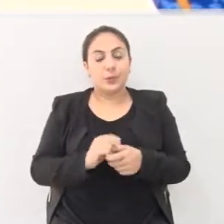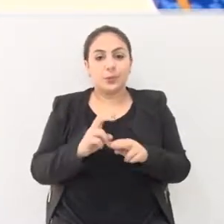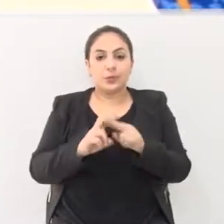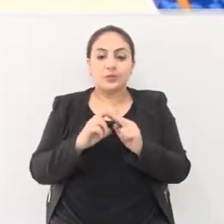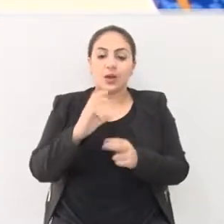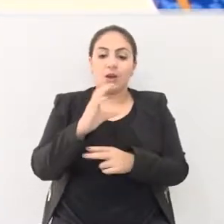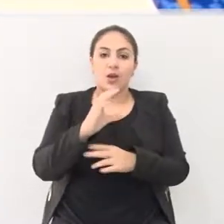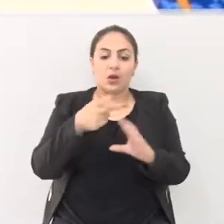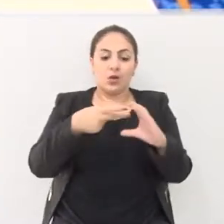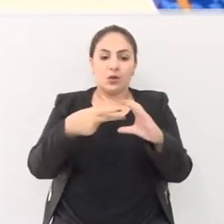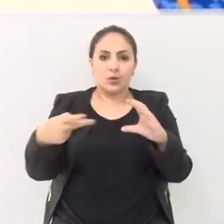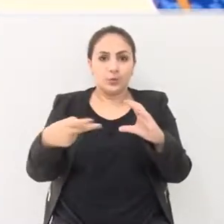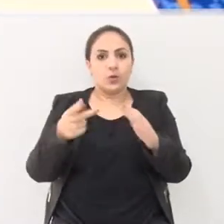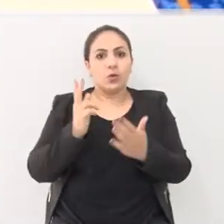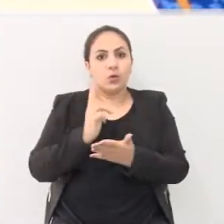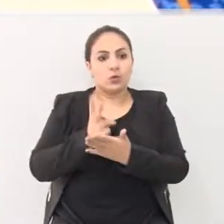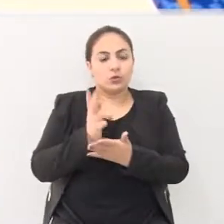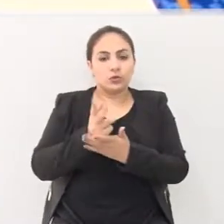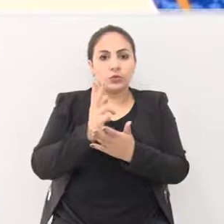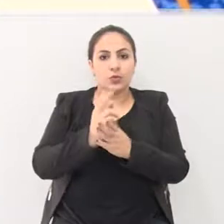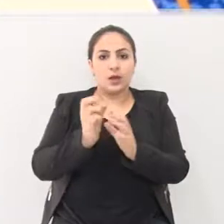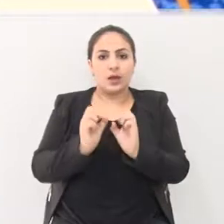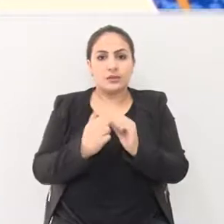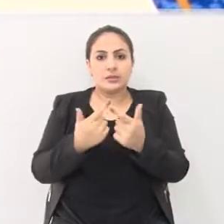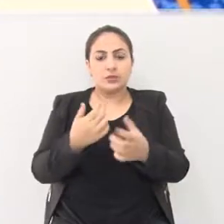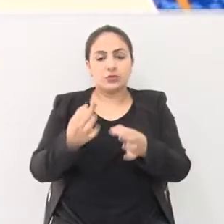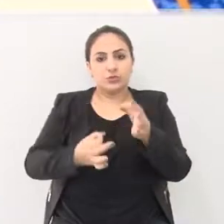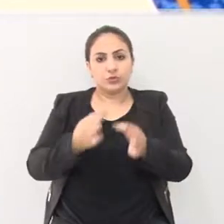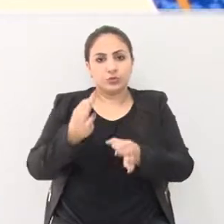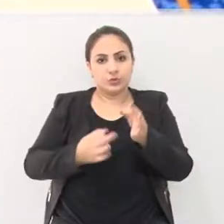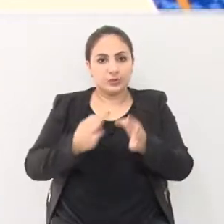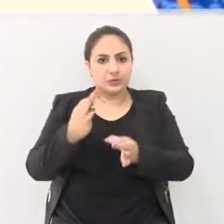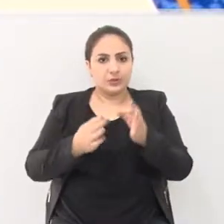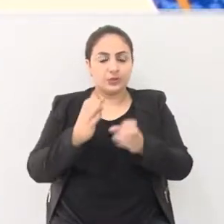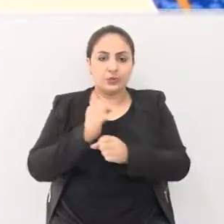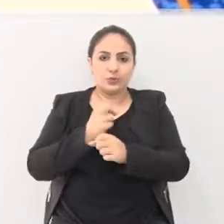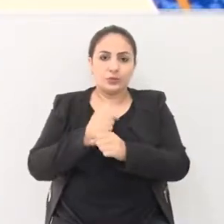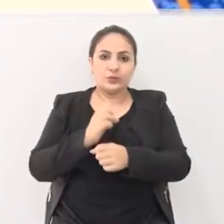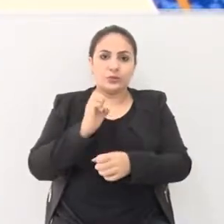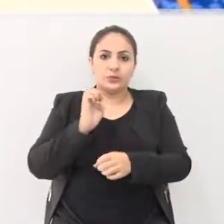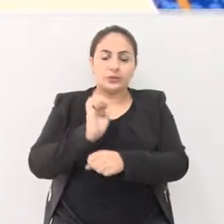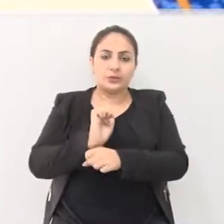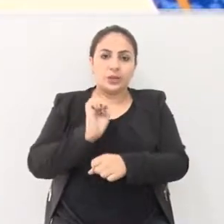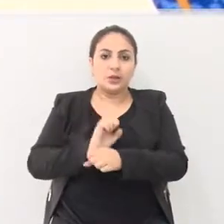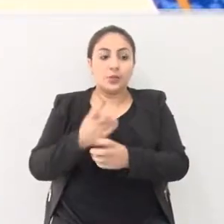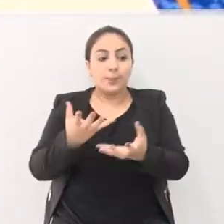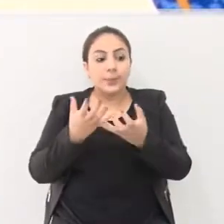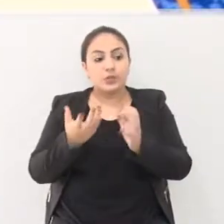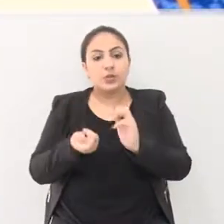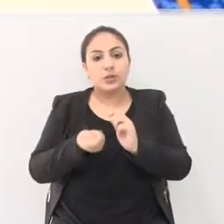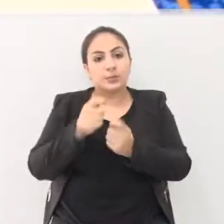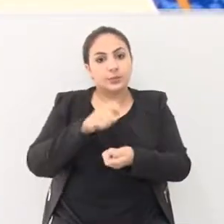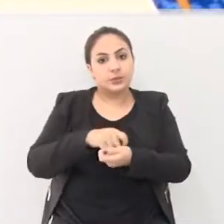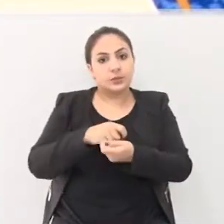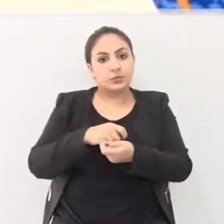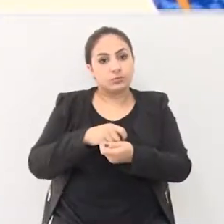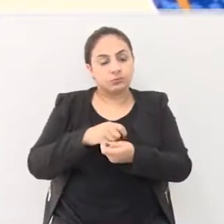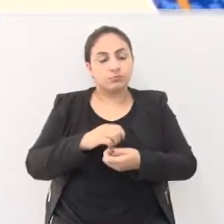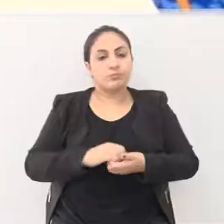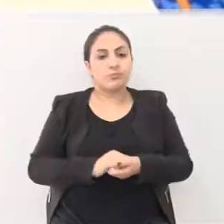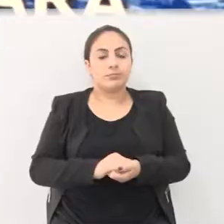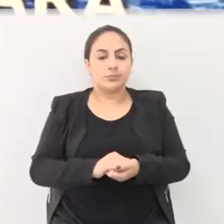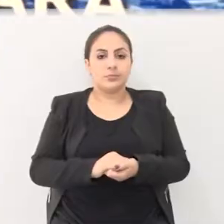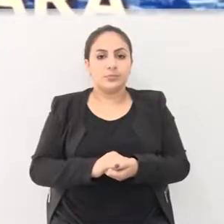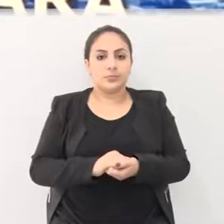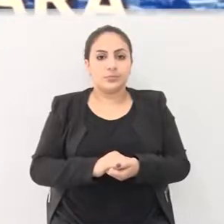Enquanto isso, a Coleurb segue com ação judicial no Tribunal de Contas do Estado, solicitando readequações ao